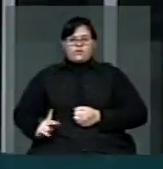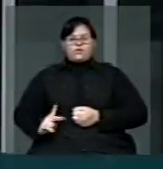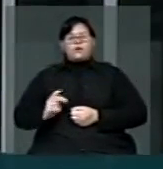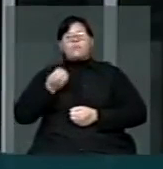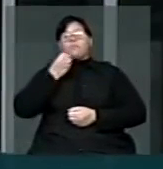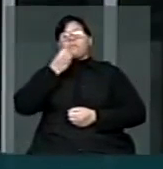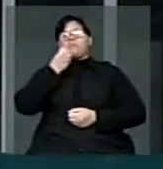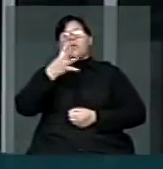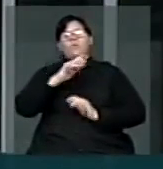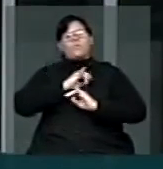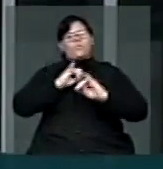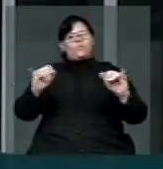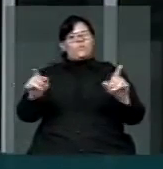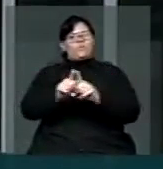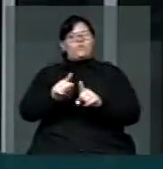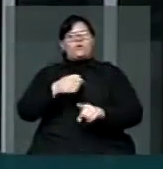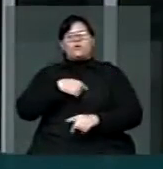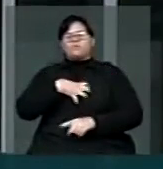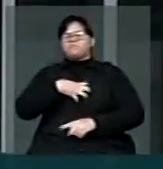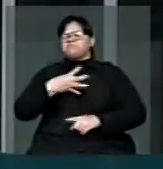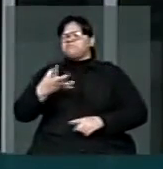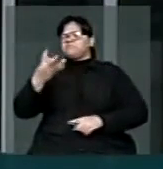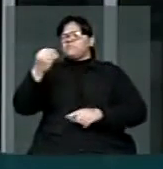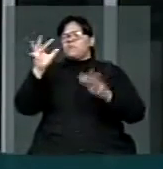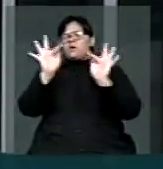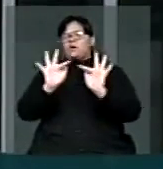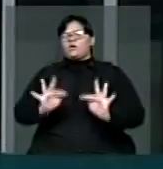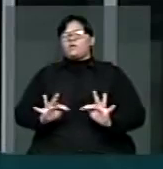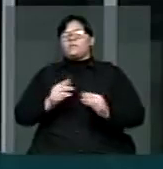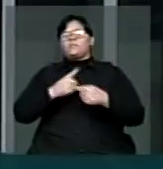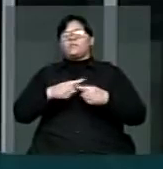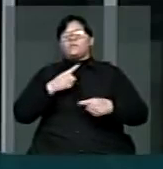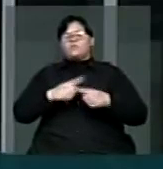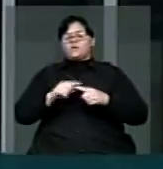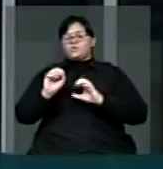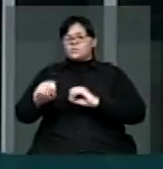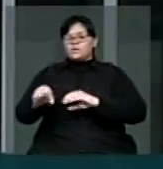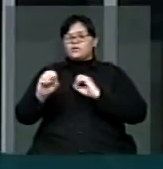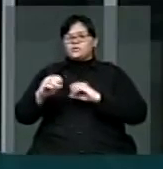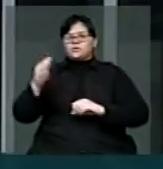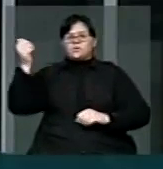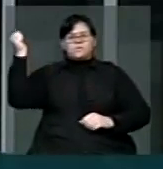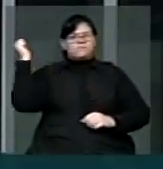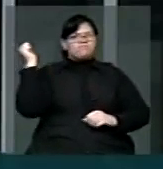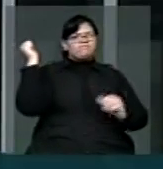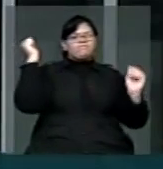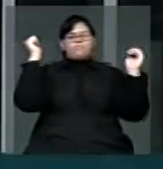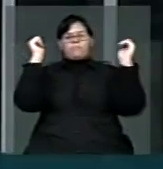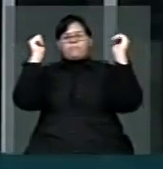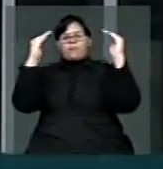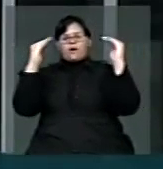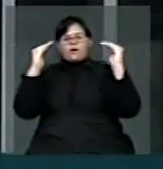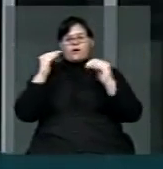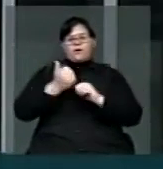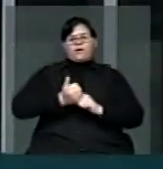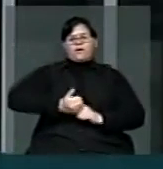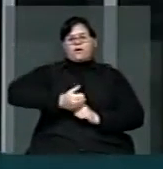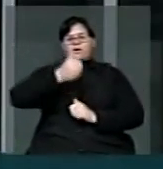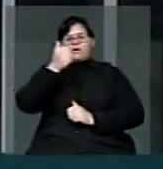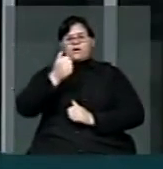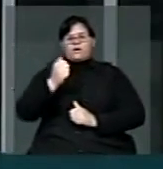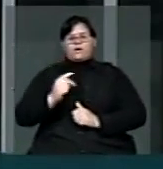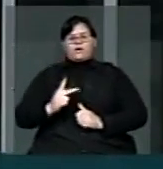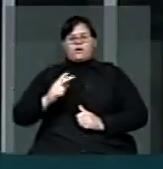nos enche de alegria, é que o indicador educação foi o que mais melhorou no acompanhamento do